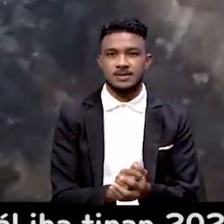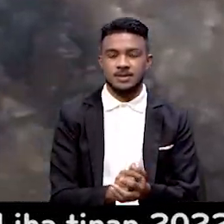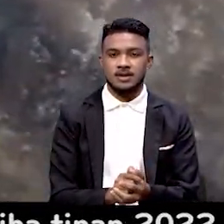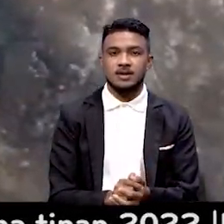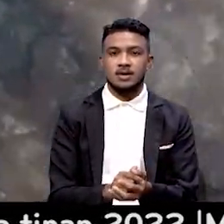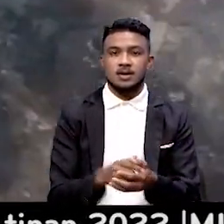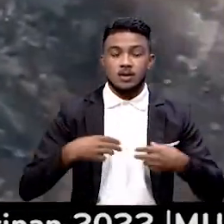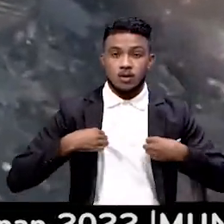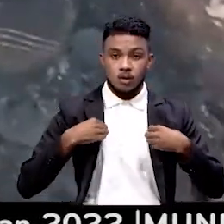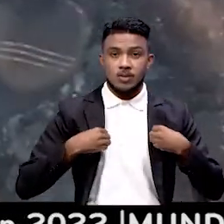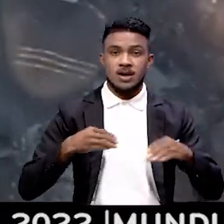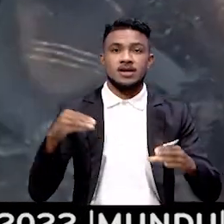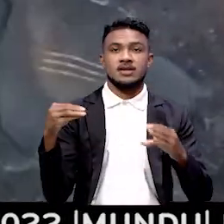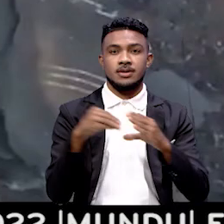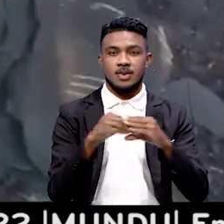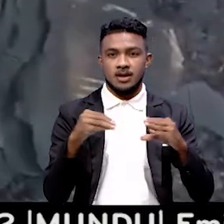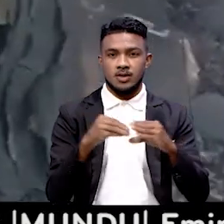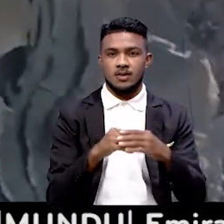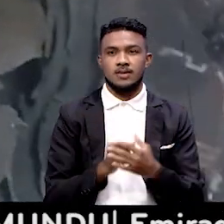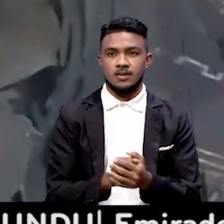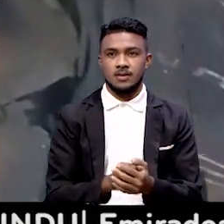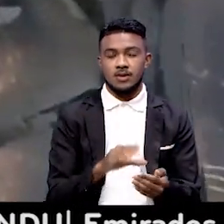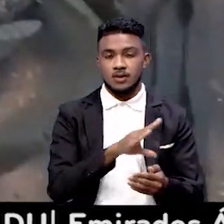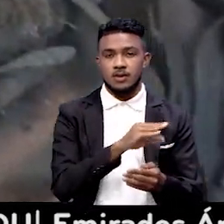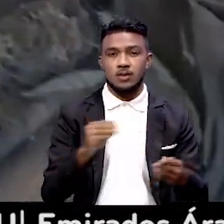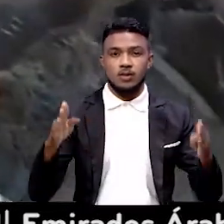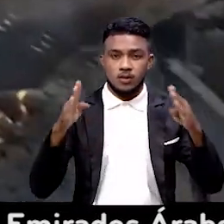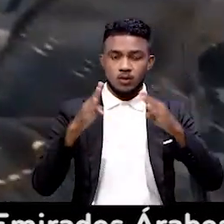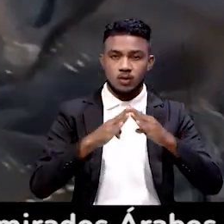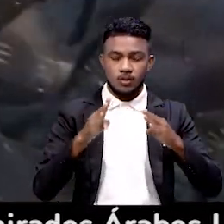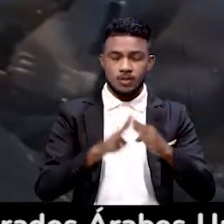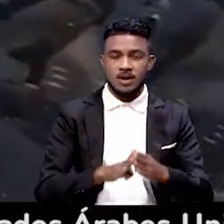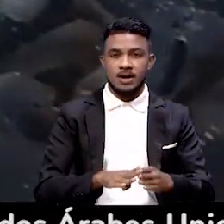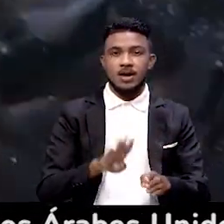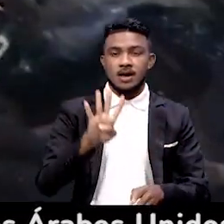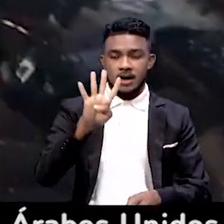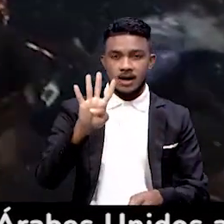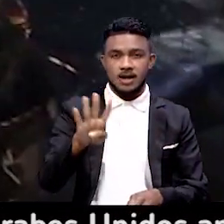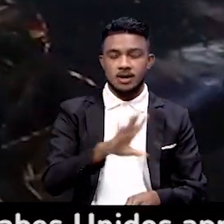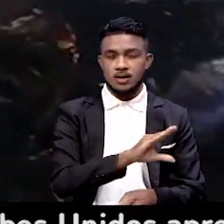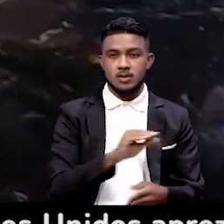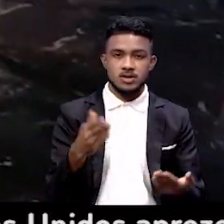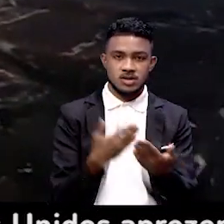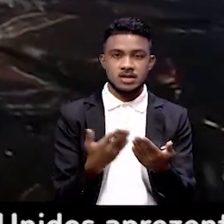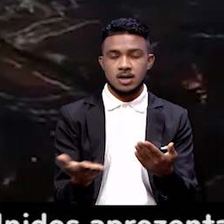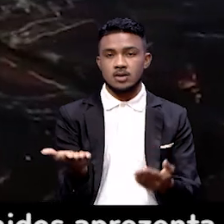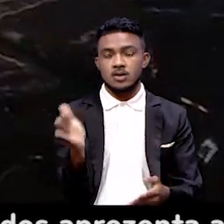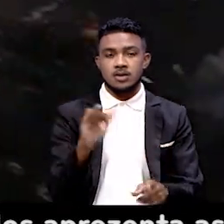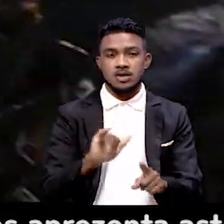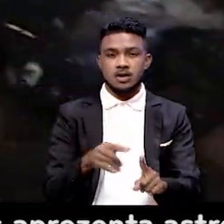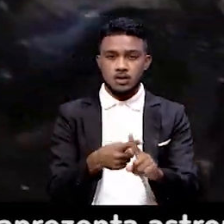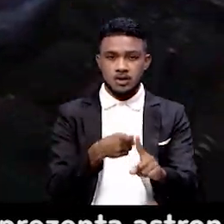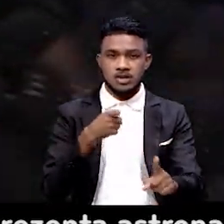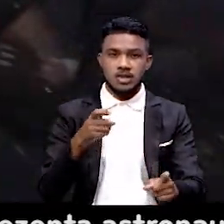roupa, sapato, hotan uma pribadi hatne sasan husi dapur to sasan yang malaran